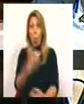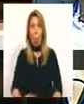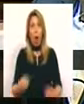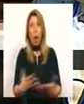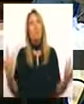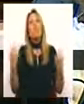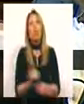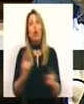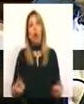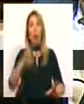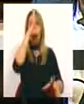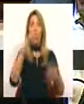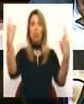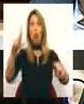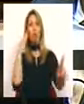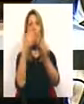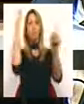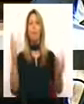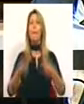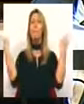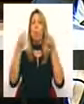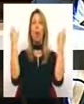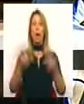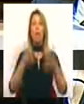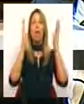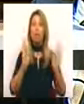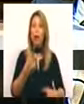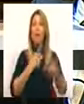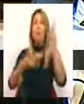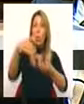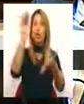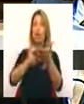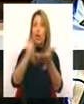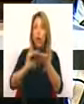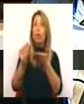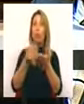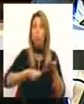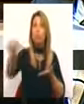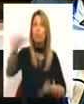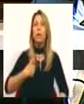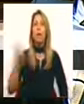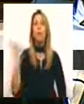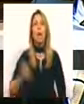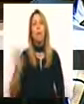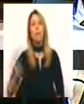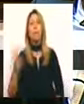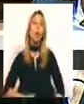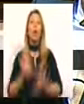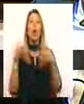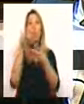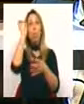propaganda. Já lhe fiz esta pergunta, Sr. Ministro, por escrito, mais do que uma vez. As corporações estão à espera. As câmaras municipais